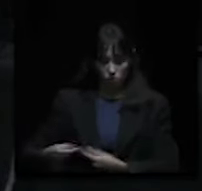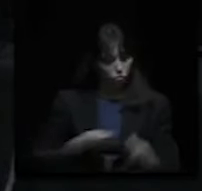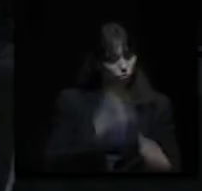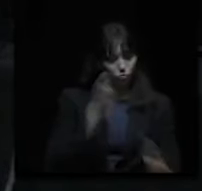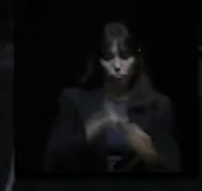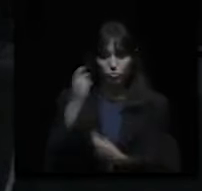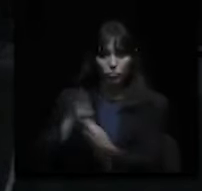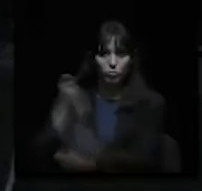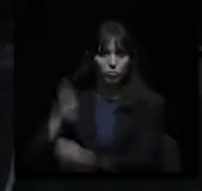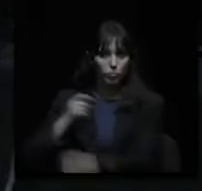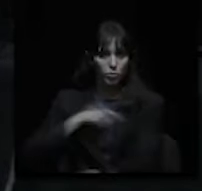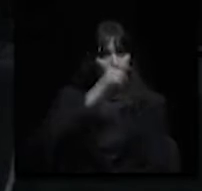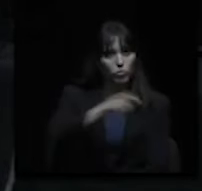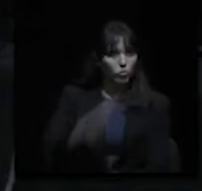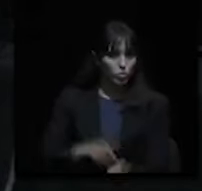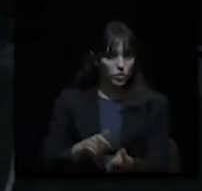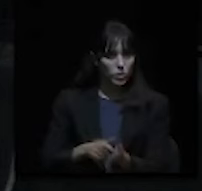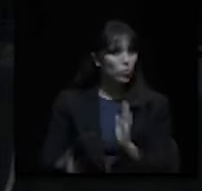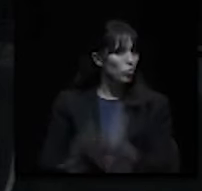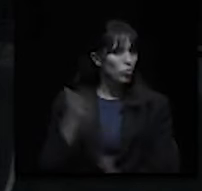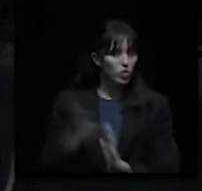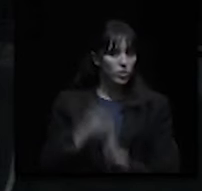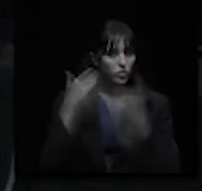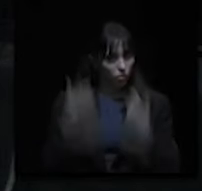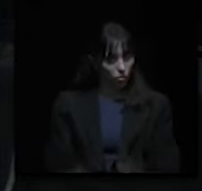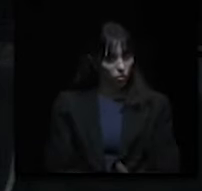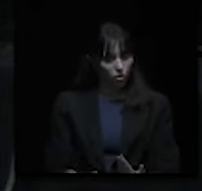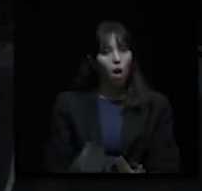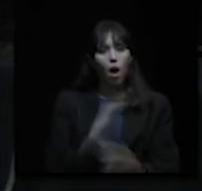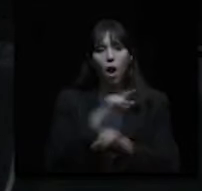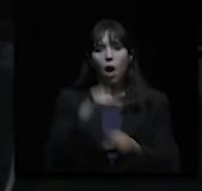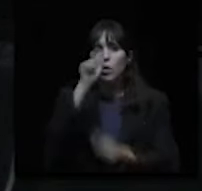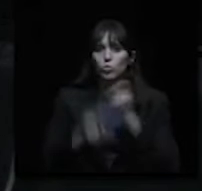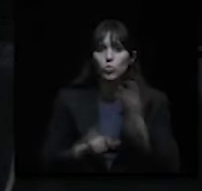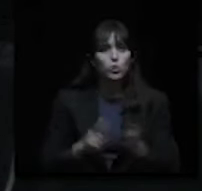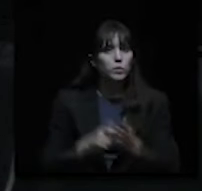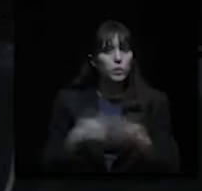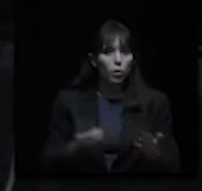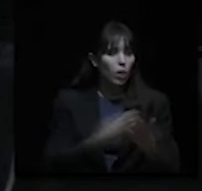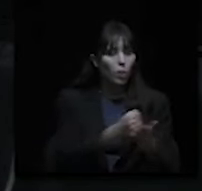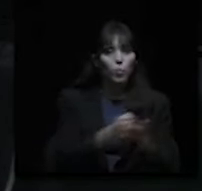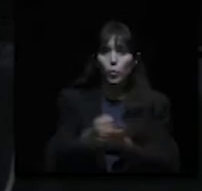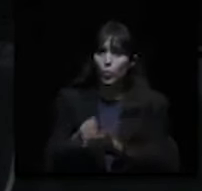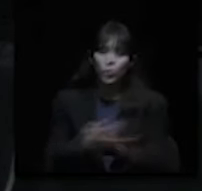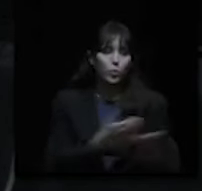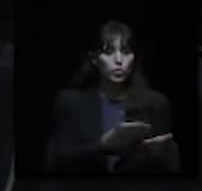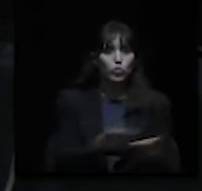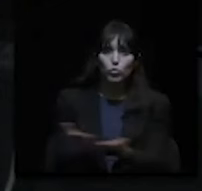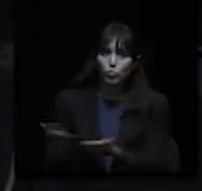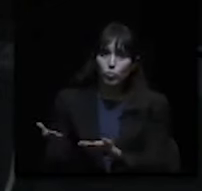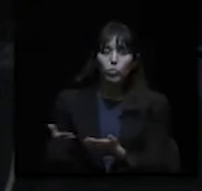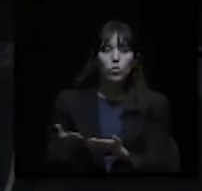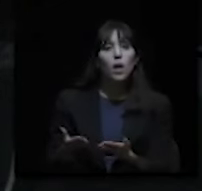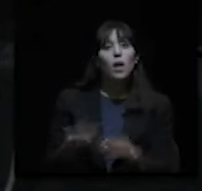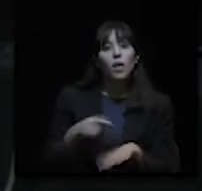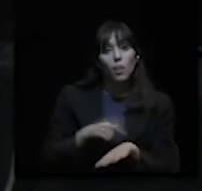lisboetas precisam. Desde as questões de urgência, do imediato, quando há tanta gente a precisar agora de apoio e de suporte, até às questões de médio e